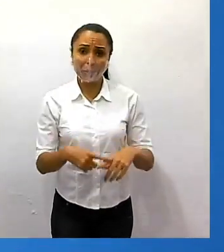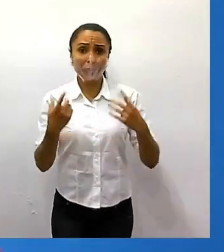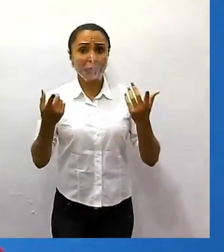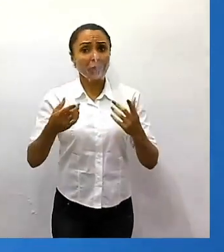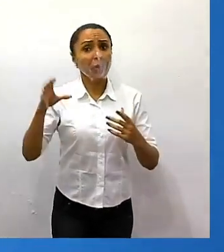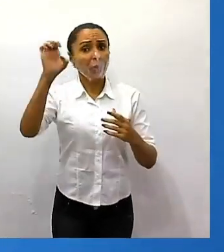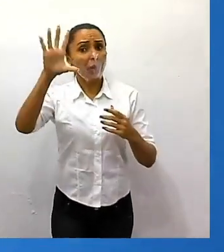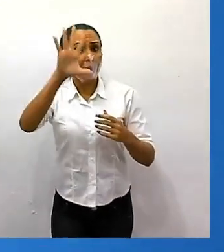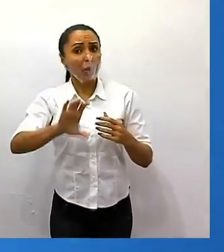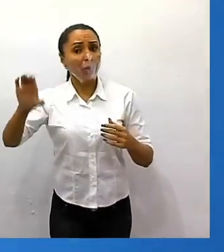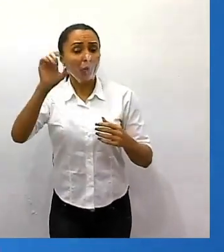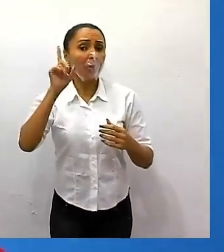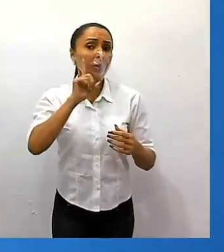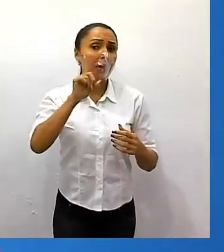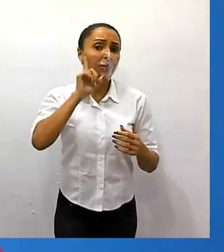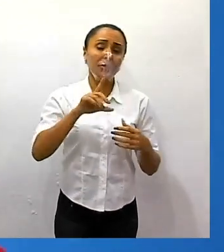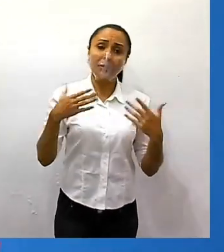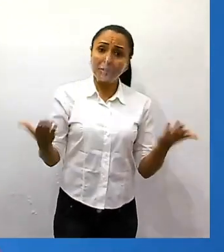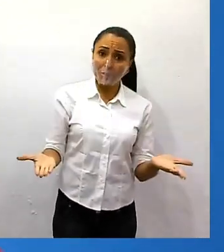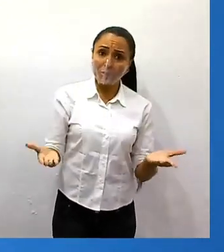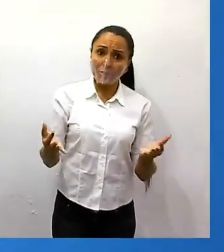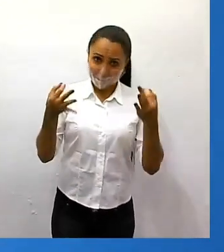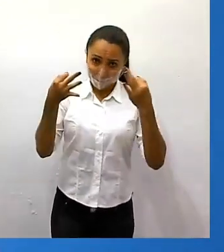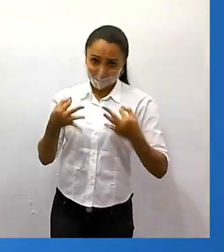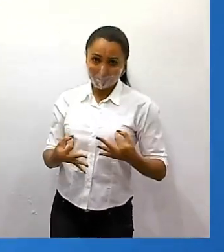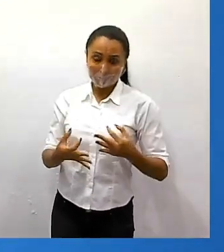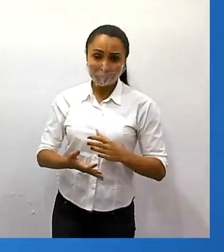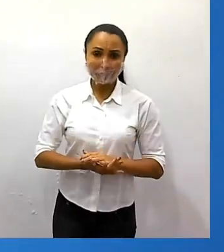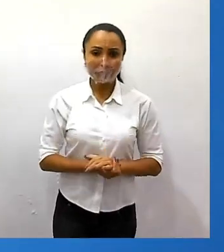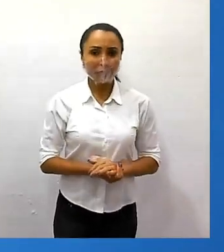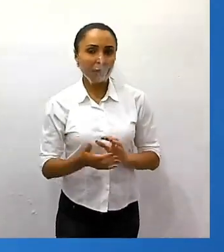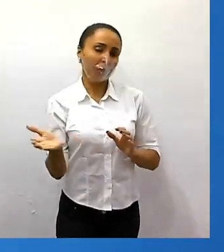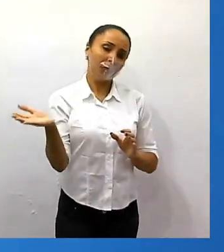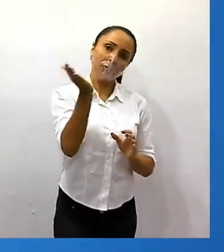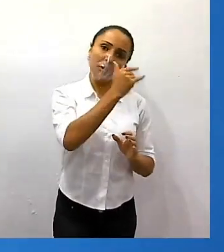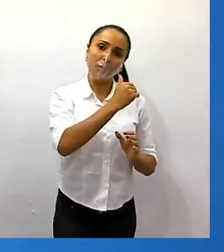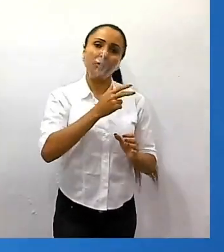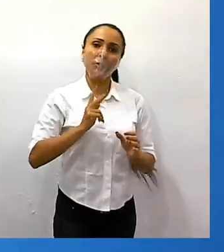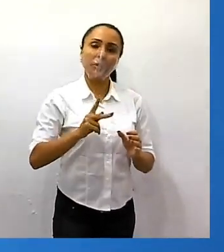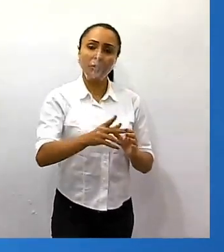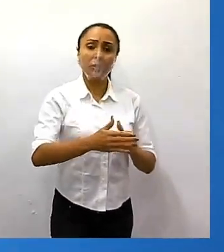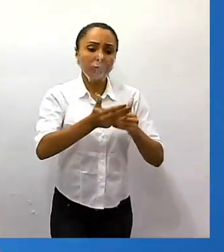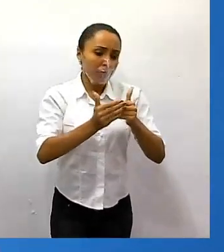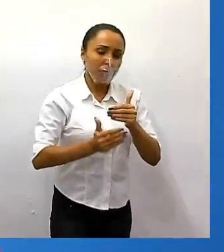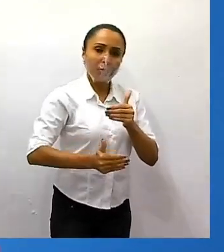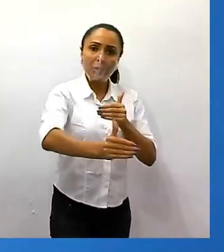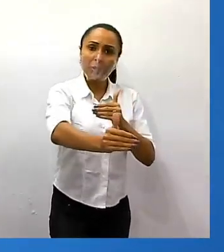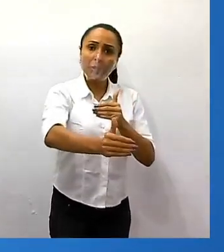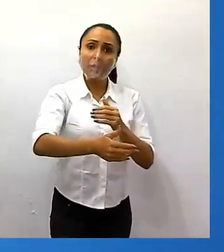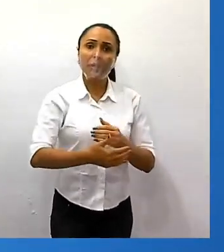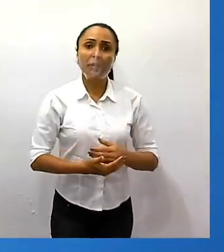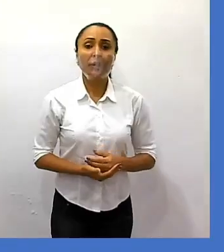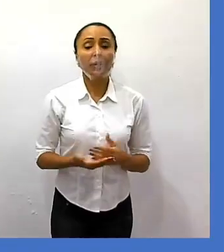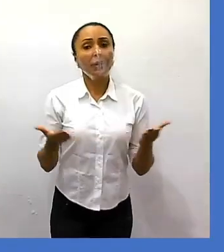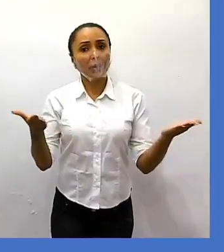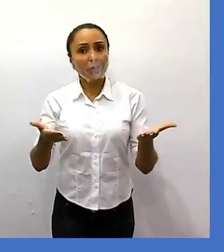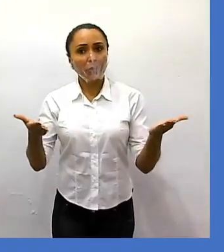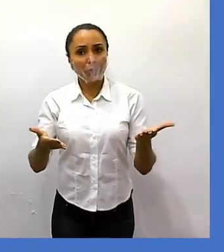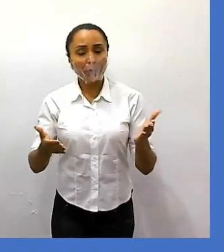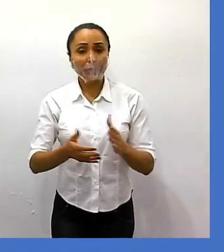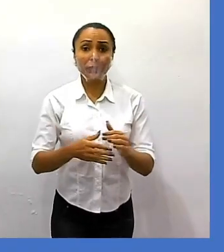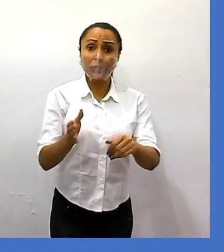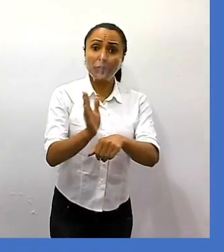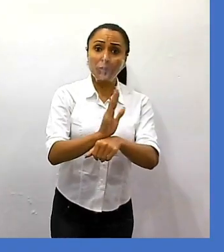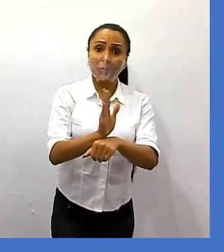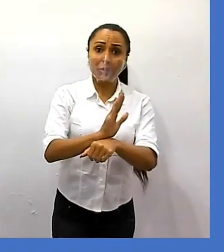europeias e norte-americanas, certo? Então, vamos seguindo aqui A partir daí, a gente chega, então, agora no